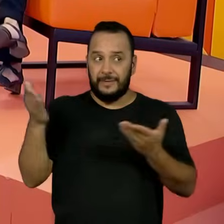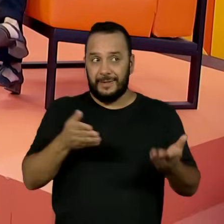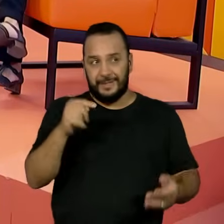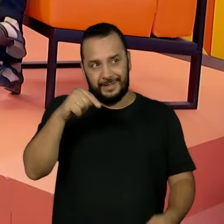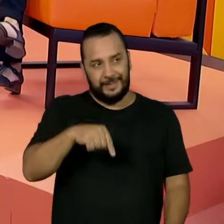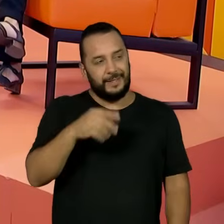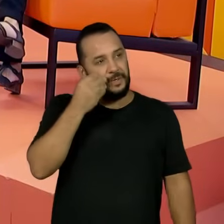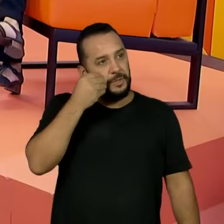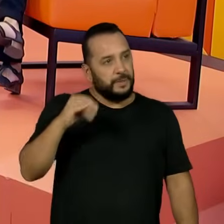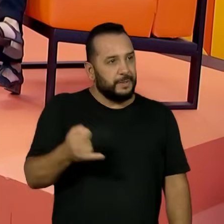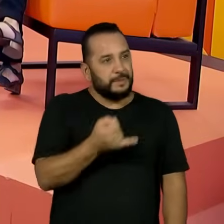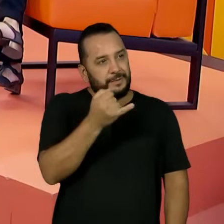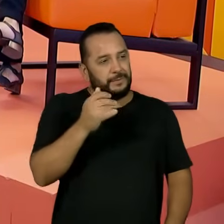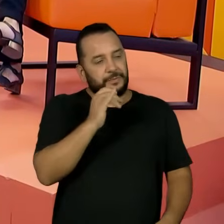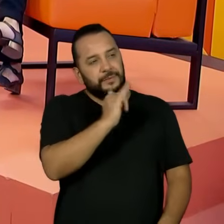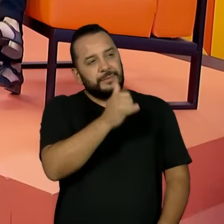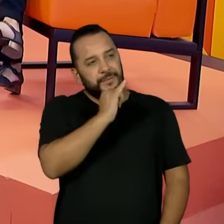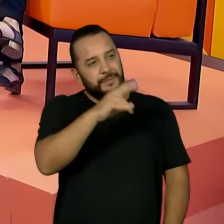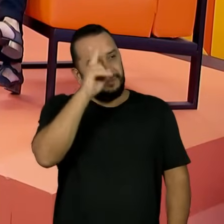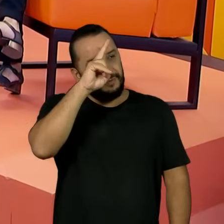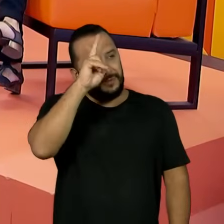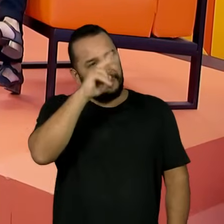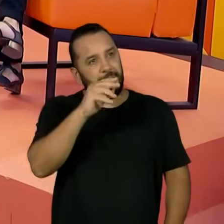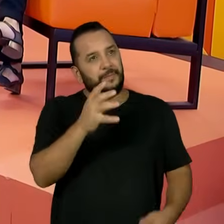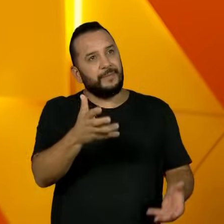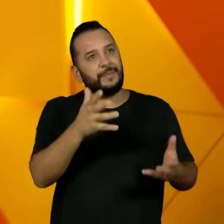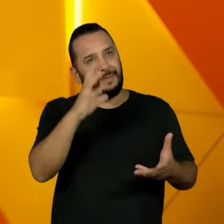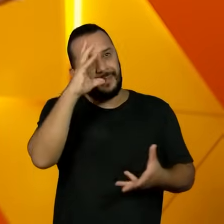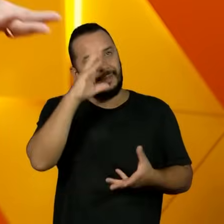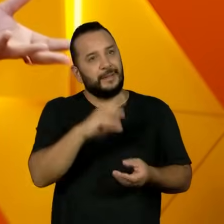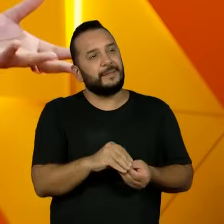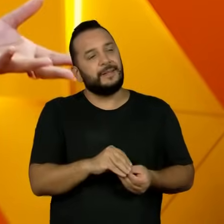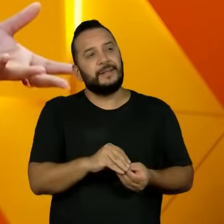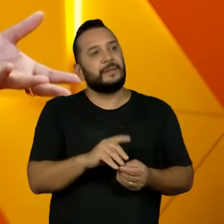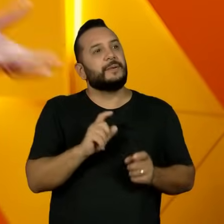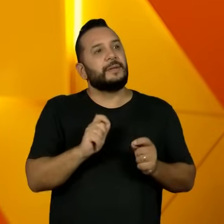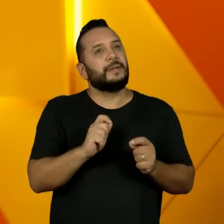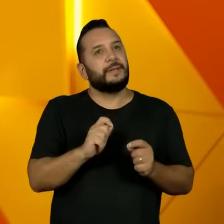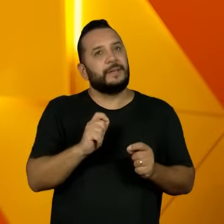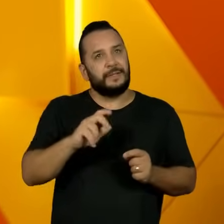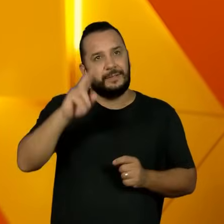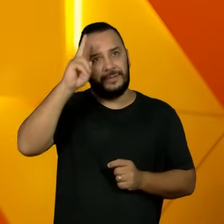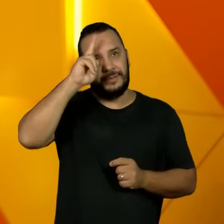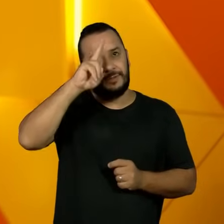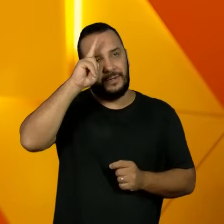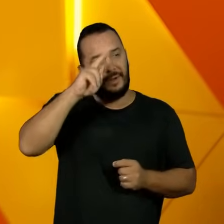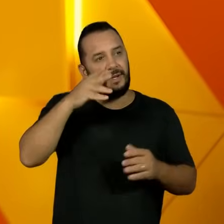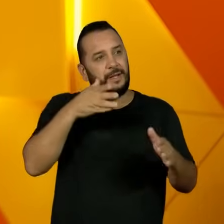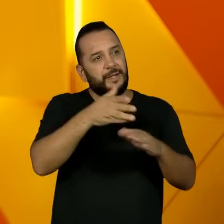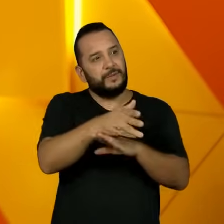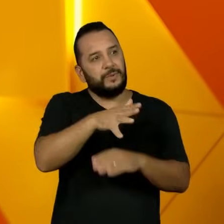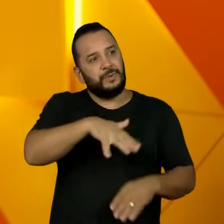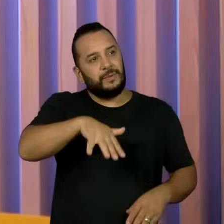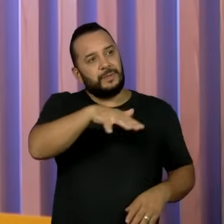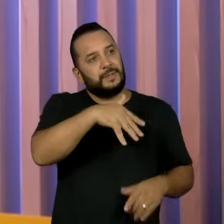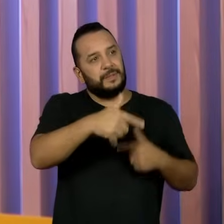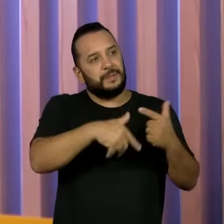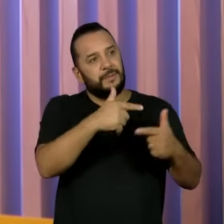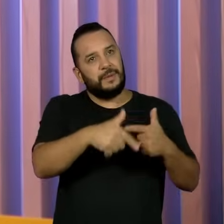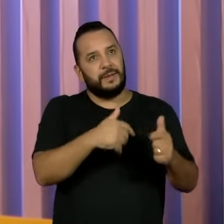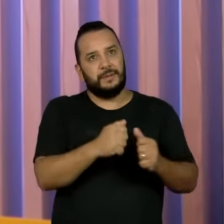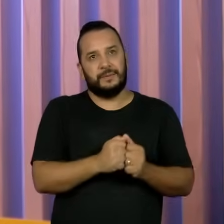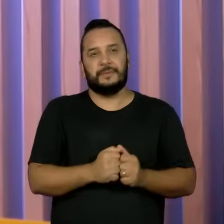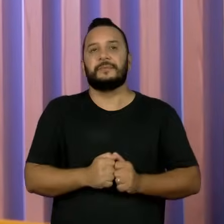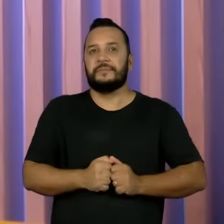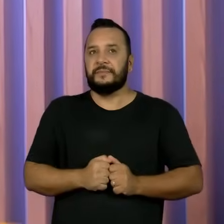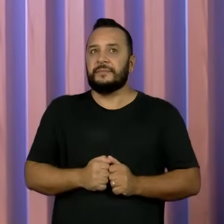teve a oportunidade de contar essa história. E eu quero entender também como é que a história entrou nesse trabalho. Bom,